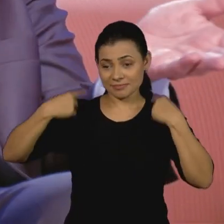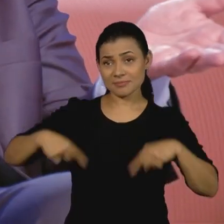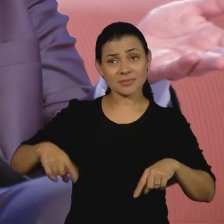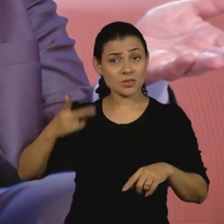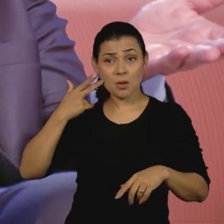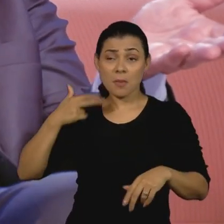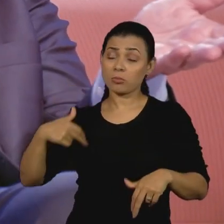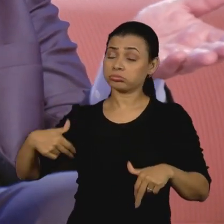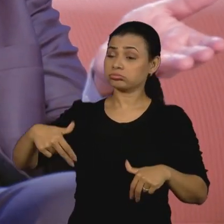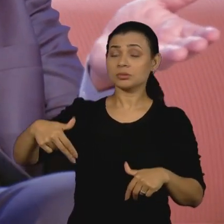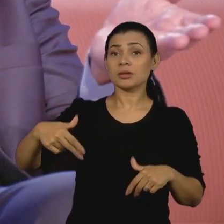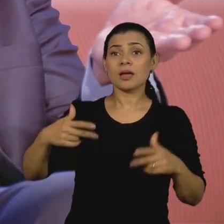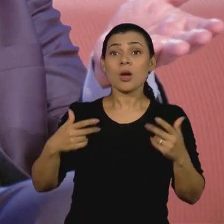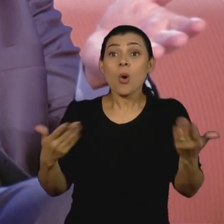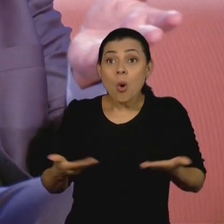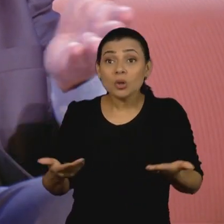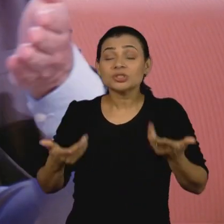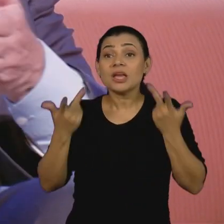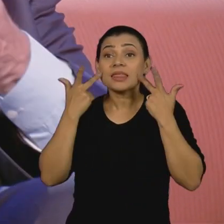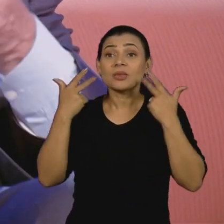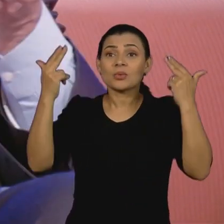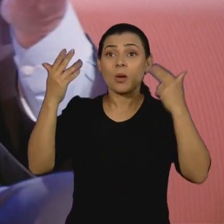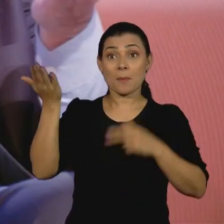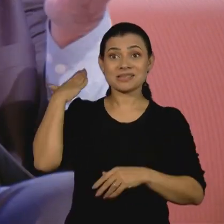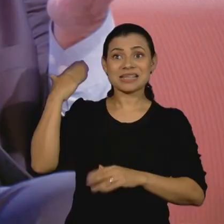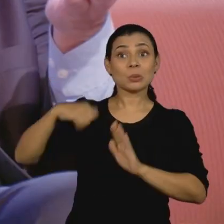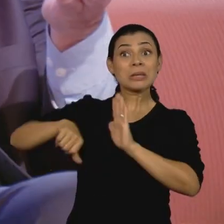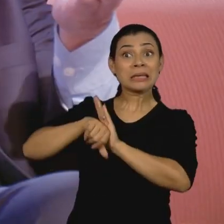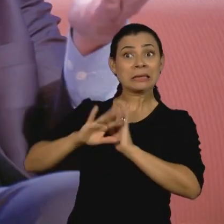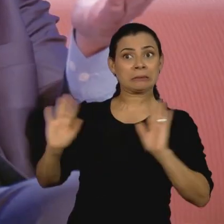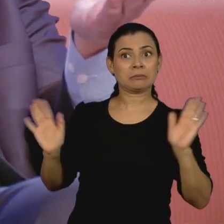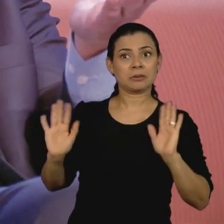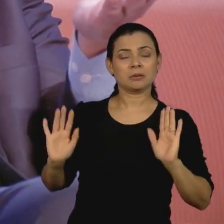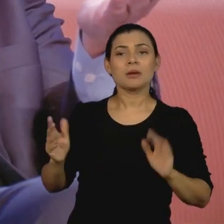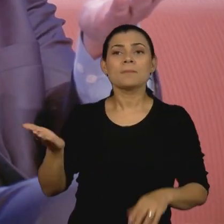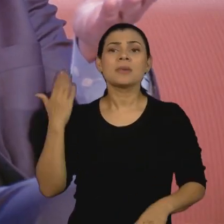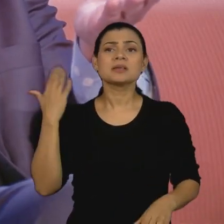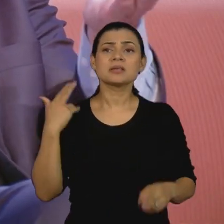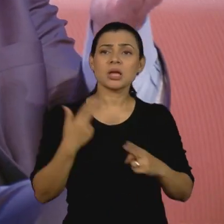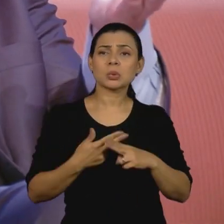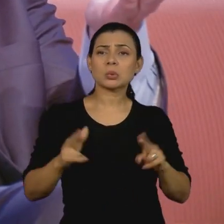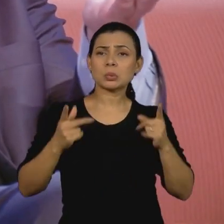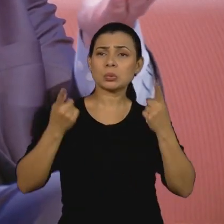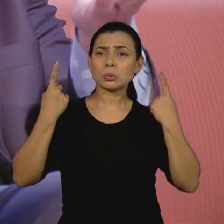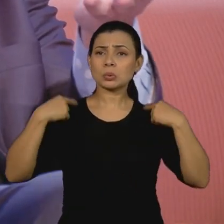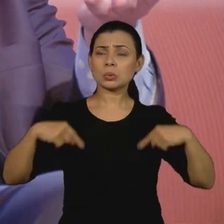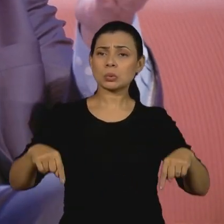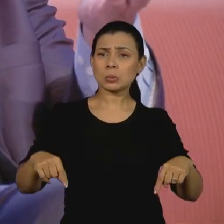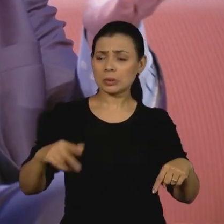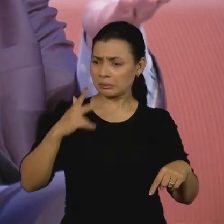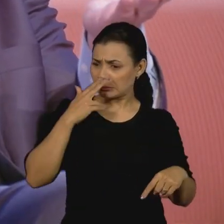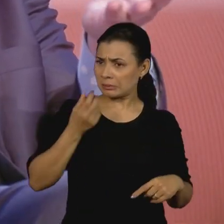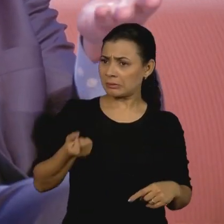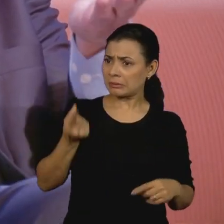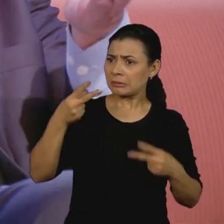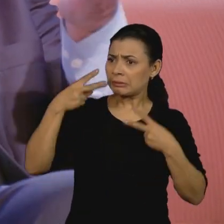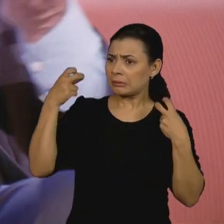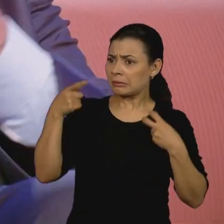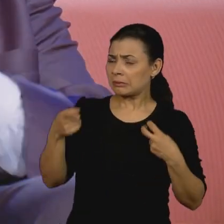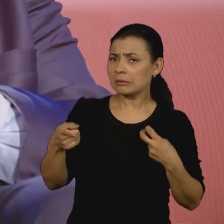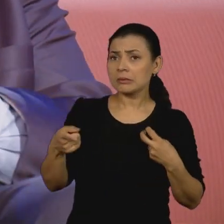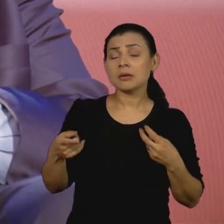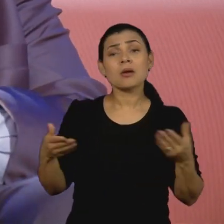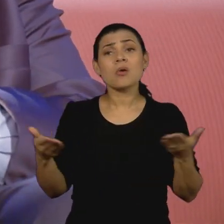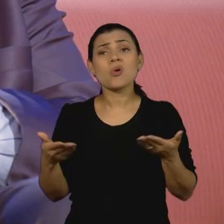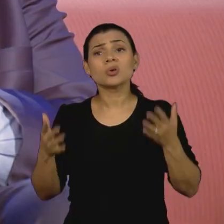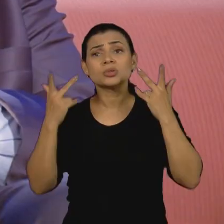hoje é absolutamente natural. O que antes era uma cena de nudez e era taxado como crime,